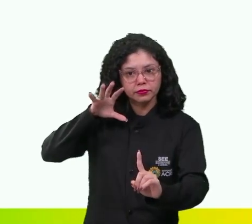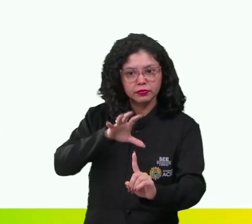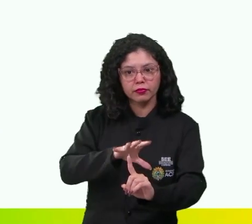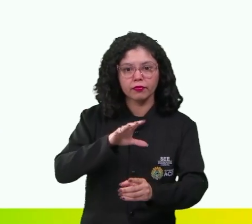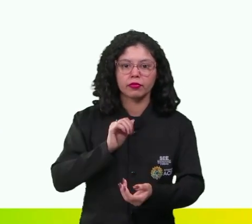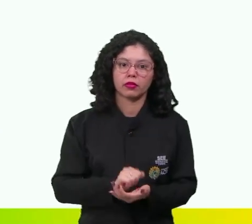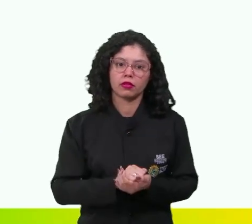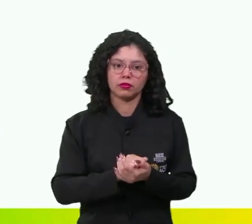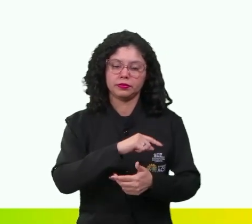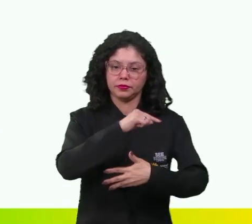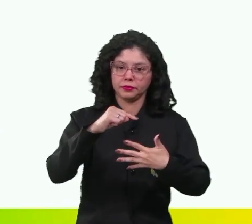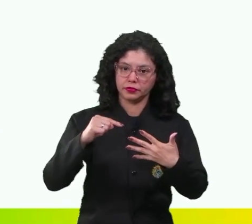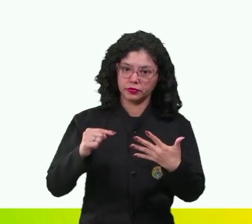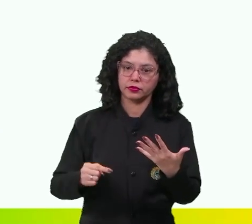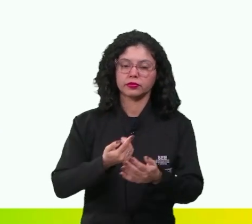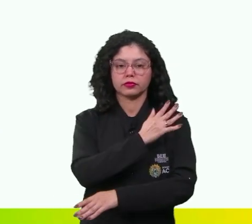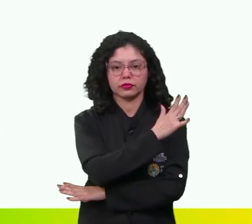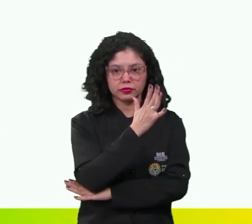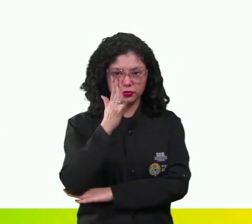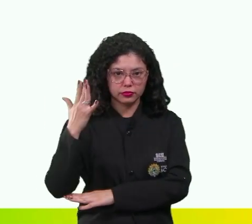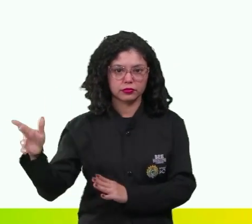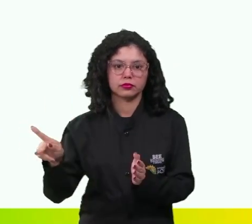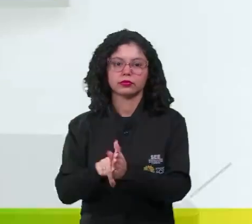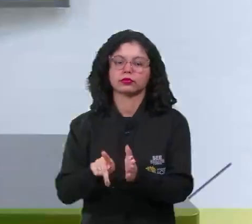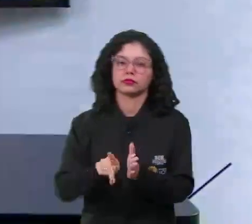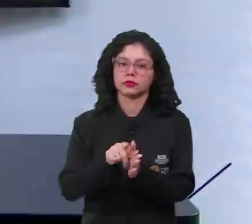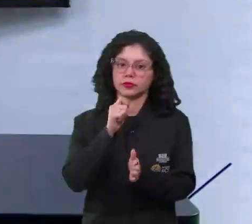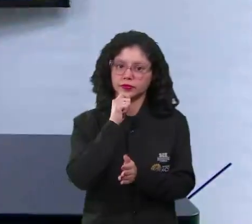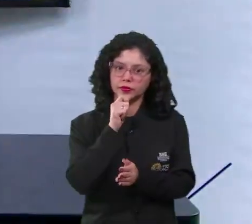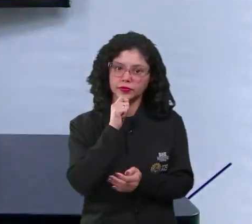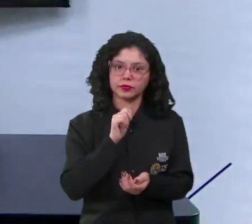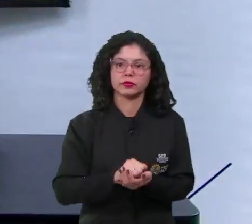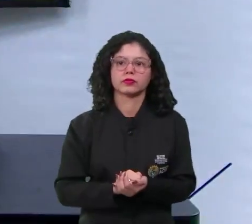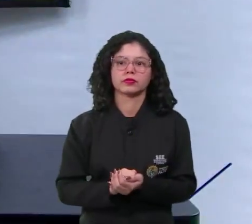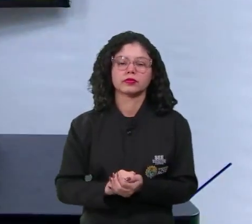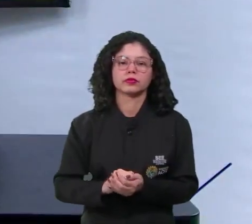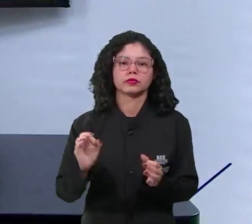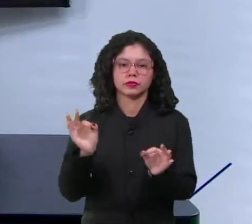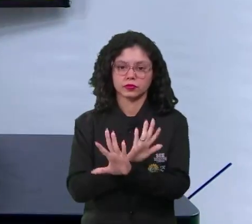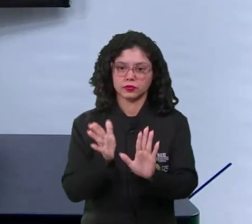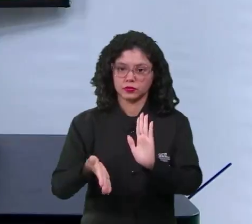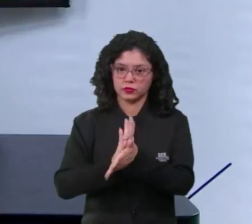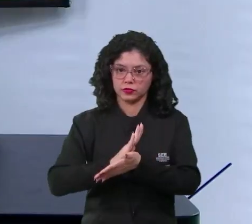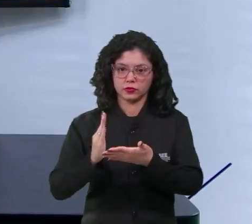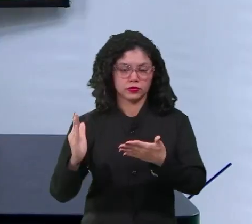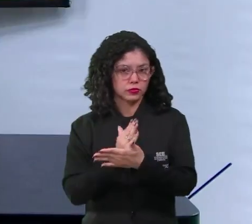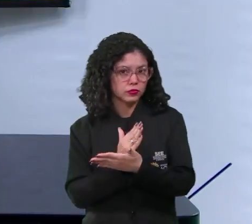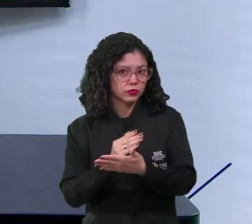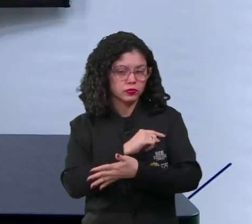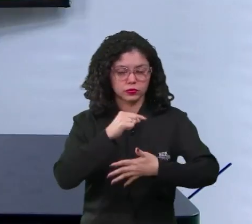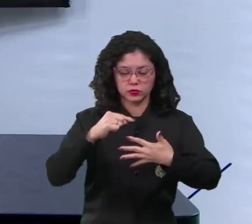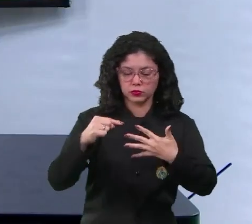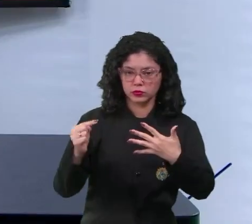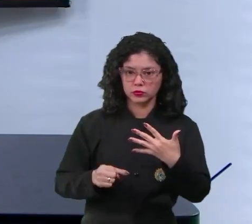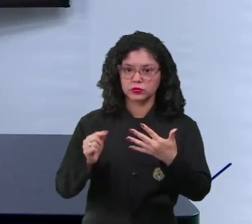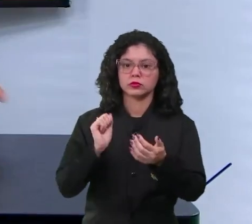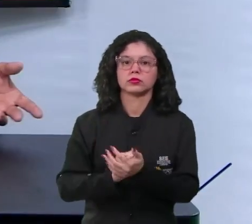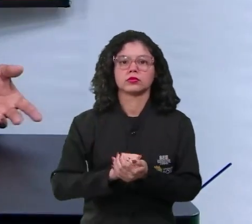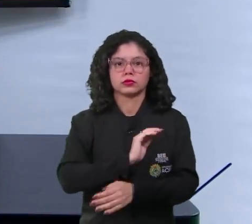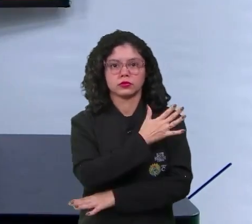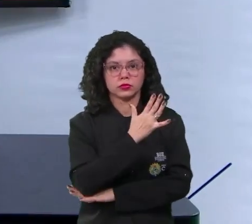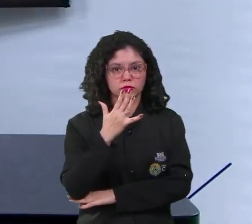elementos da natureza, a gente começa a colocar em extinção alguns elementos da natureza